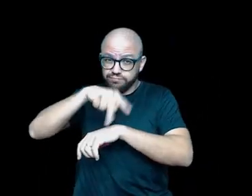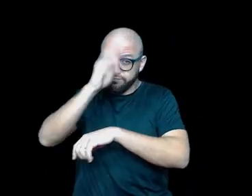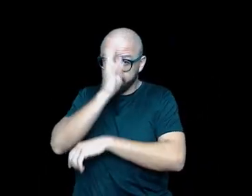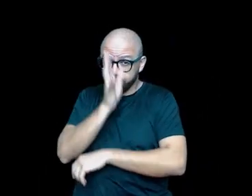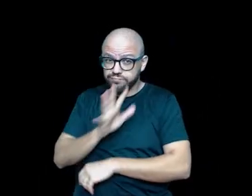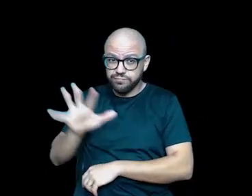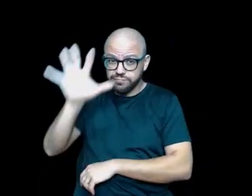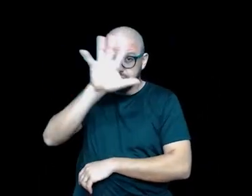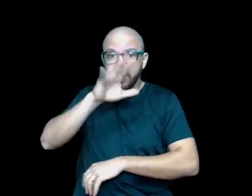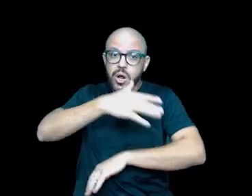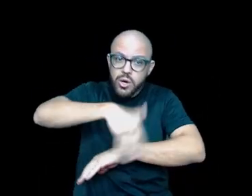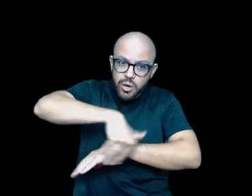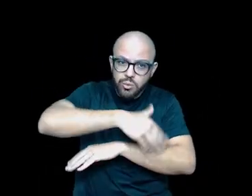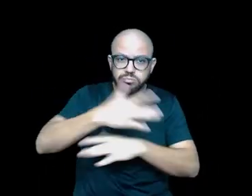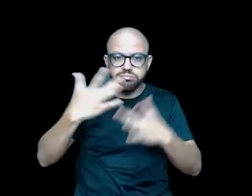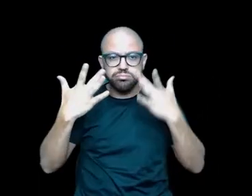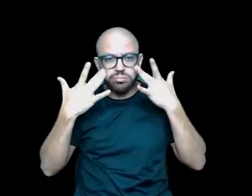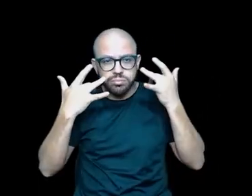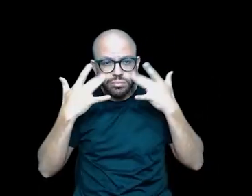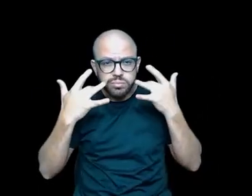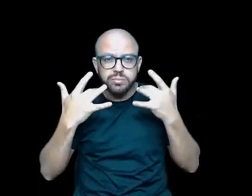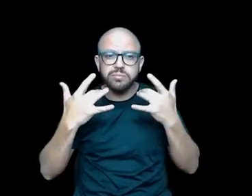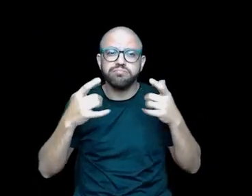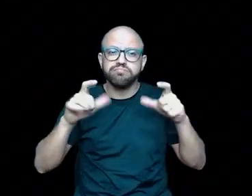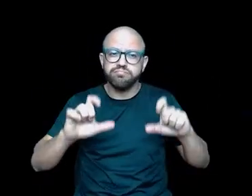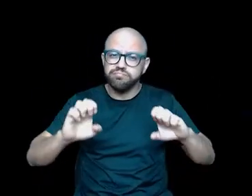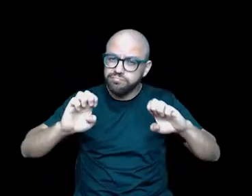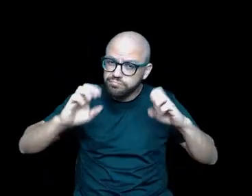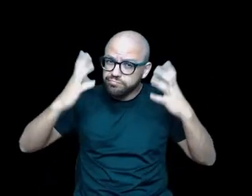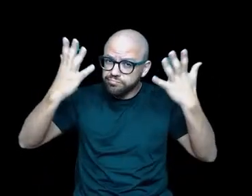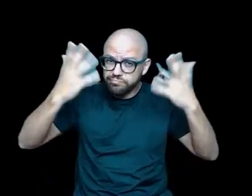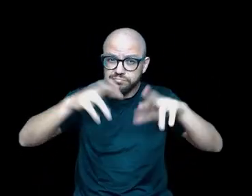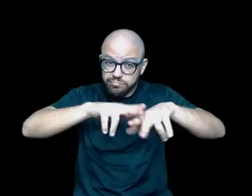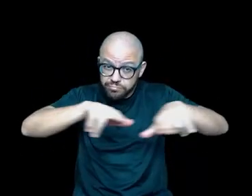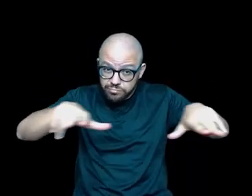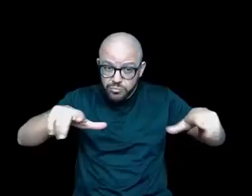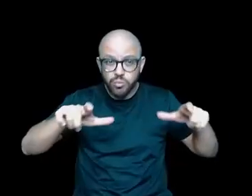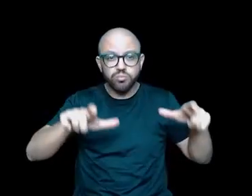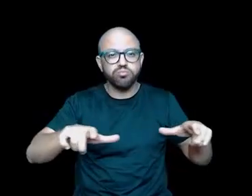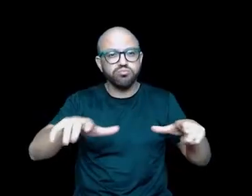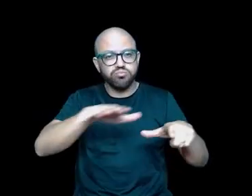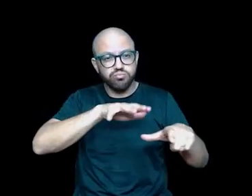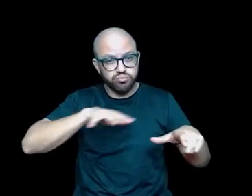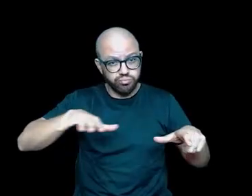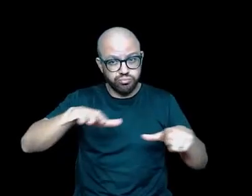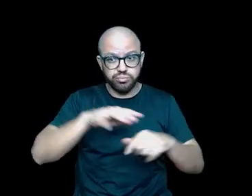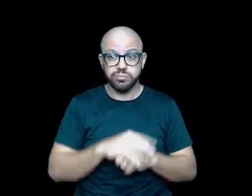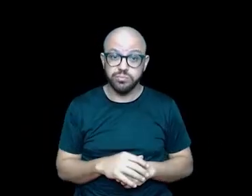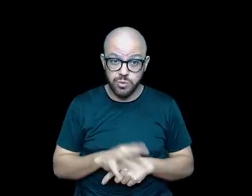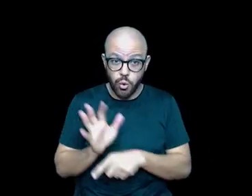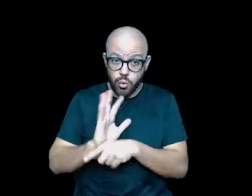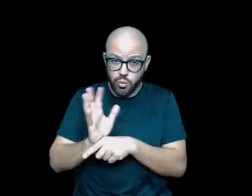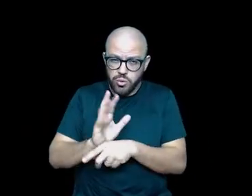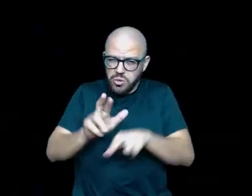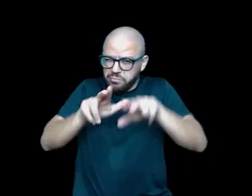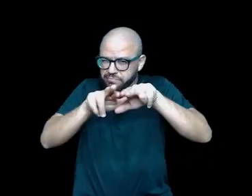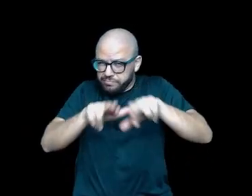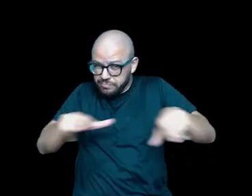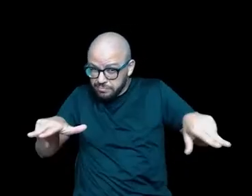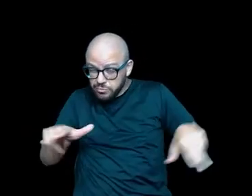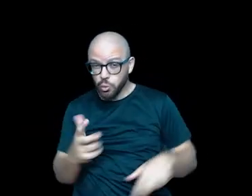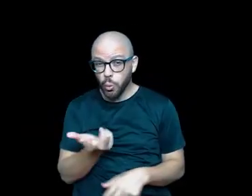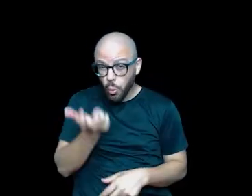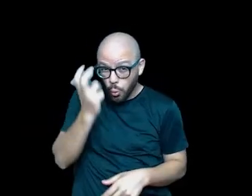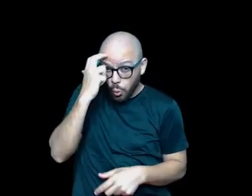as regiões do Brasil, ambientado tanto nas ruas, nos palcos, como em grandes eventos e produções ou ambientes intimistas.